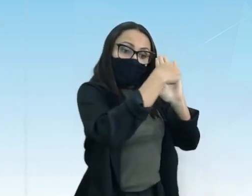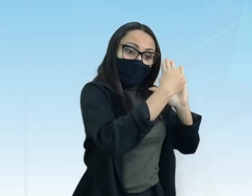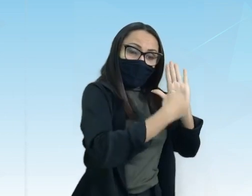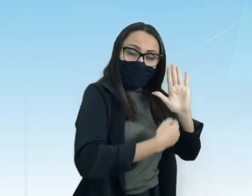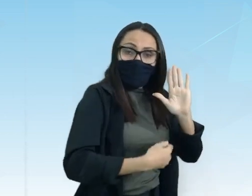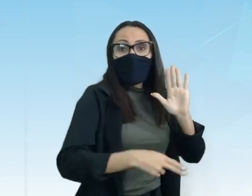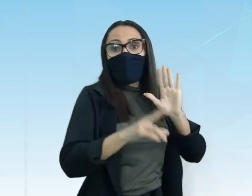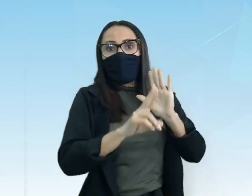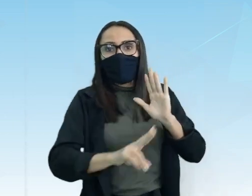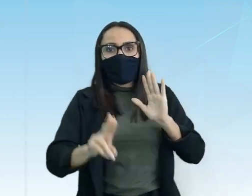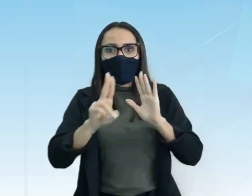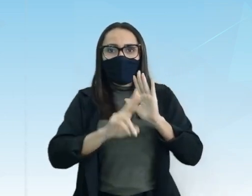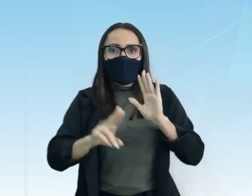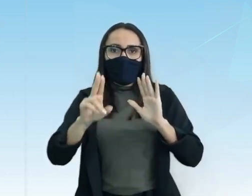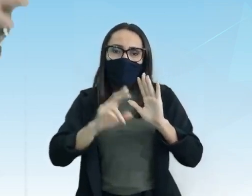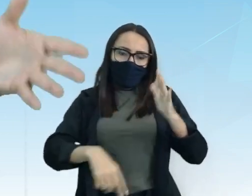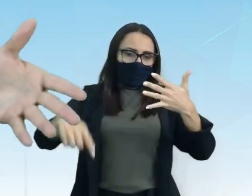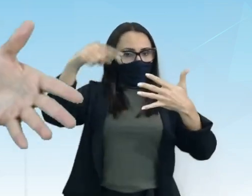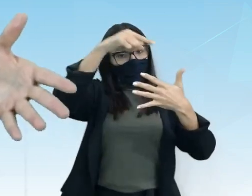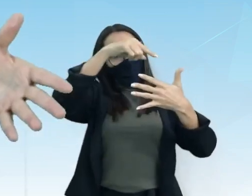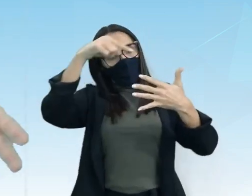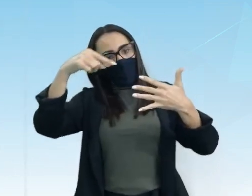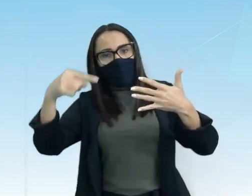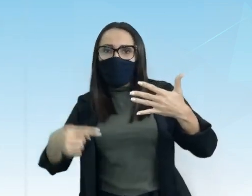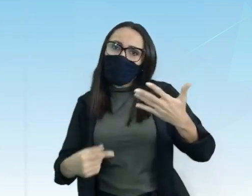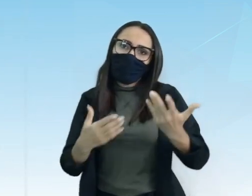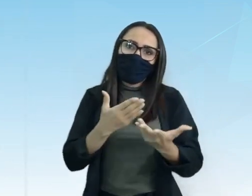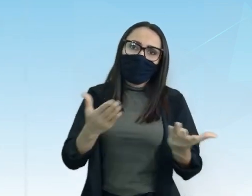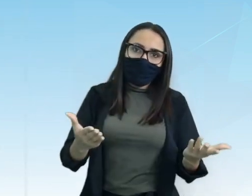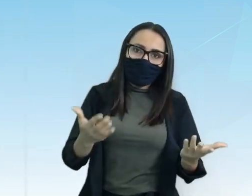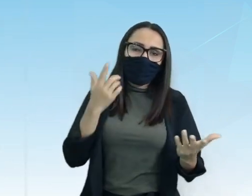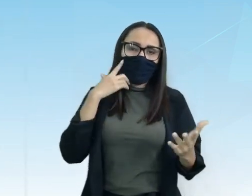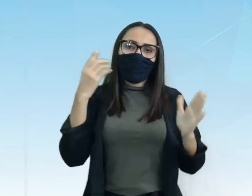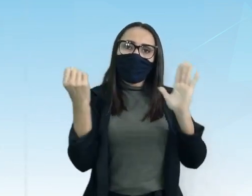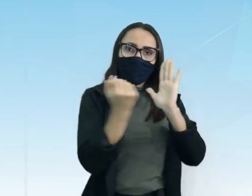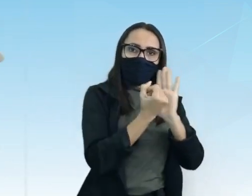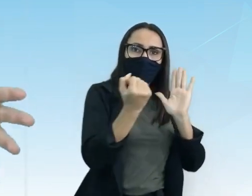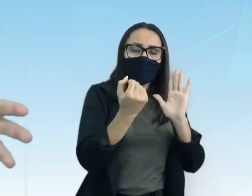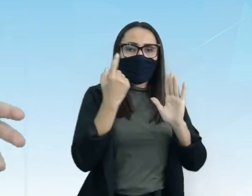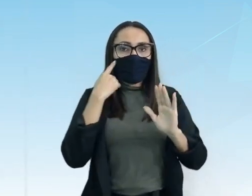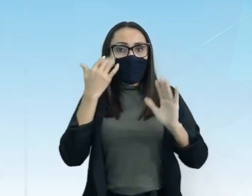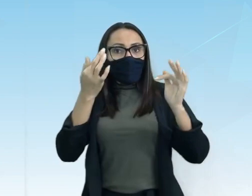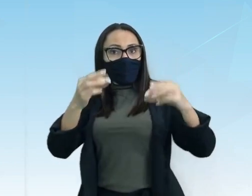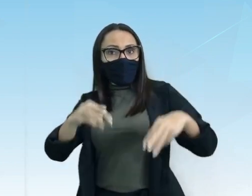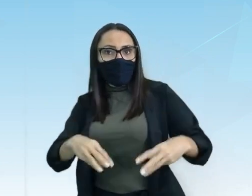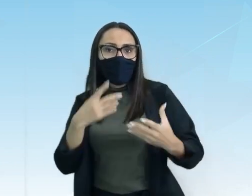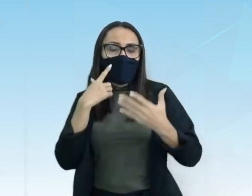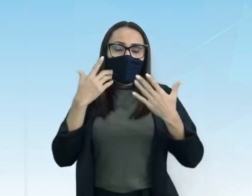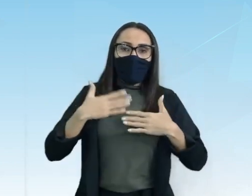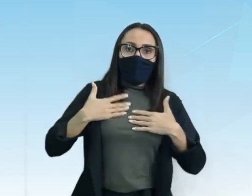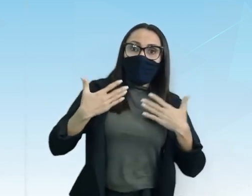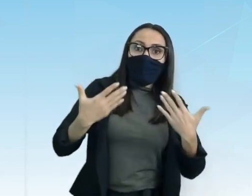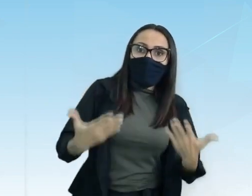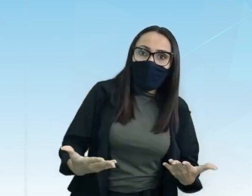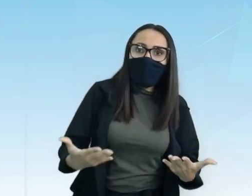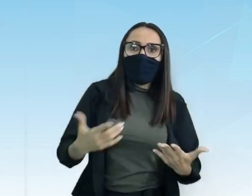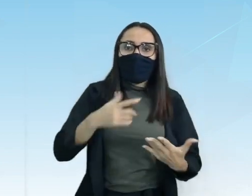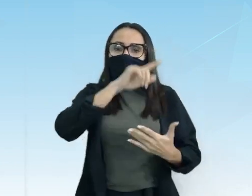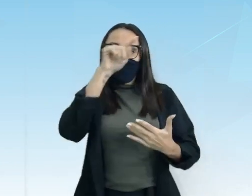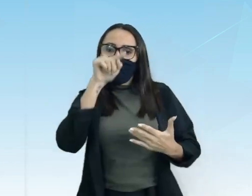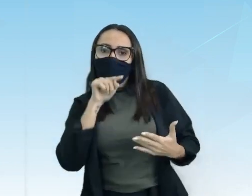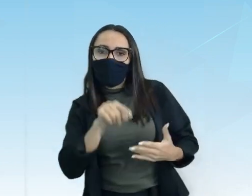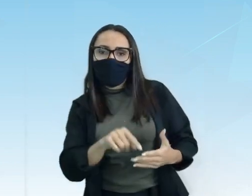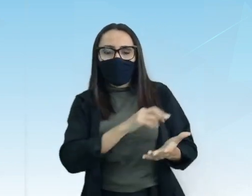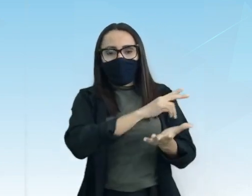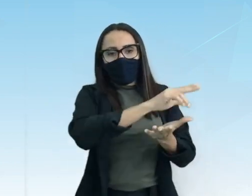nós utilizamos o que? A pontuação. A pontuação marca isso, o final, o espanto, a interrogação,